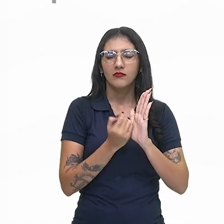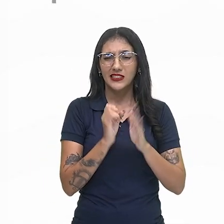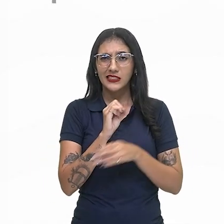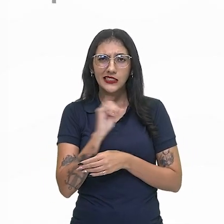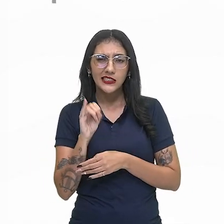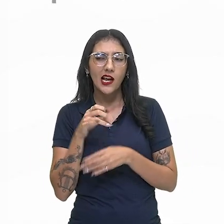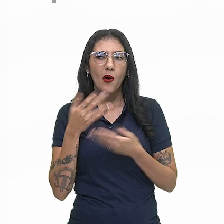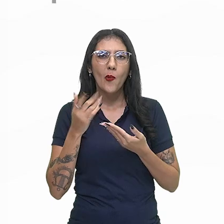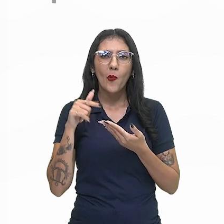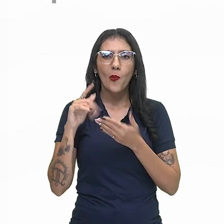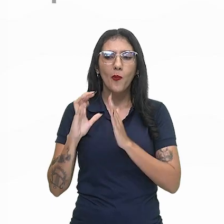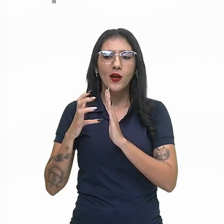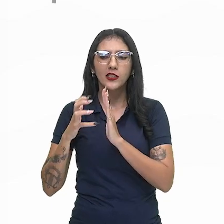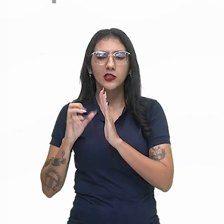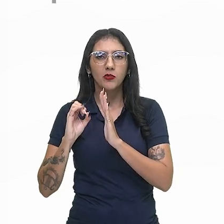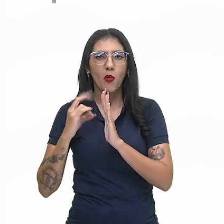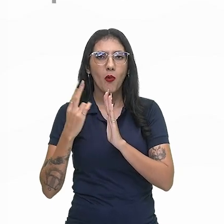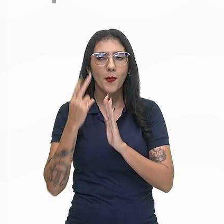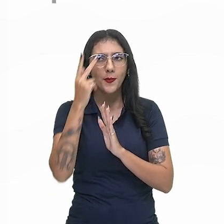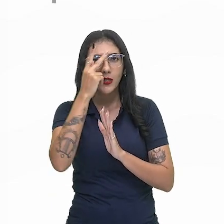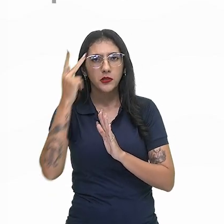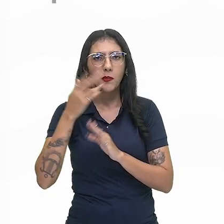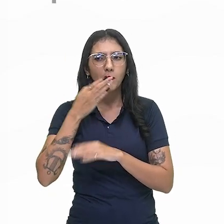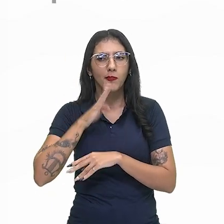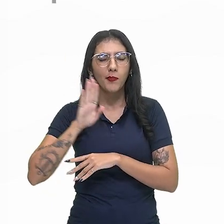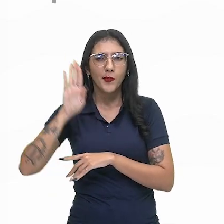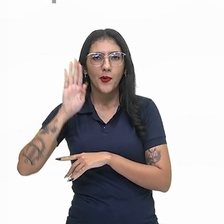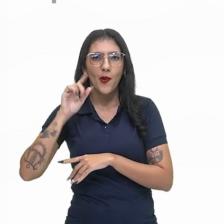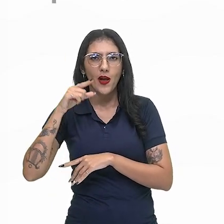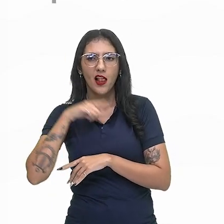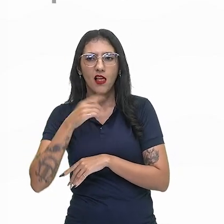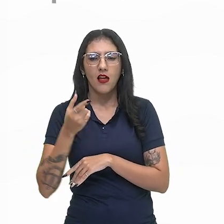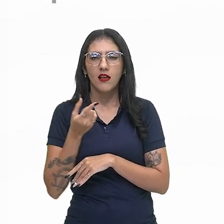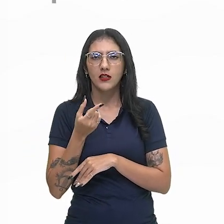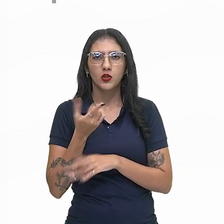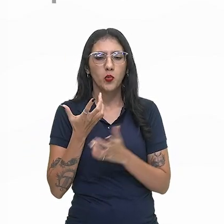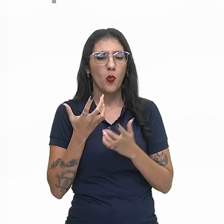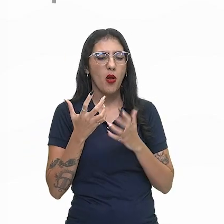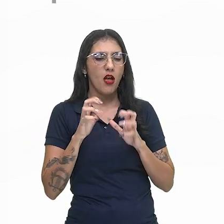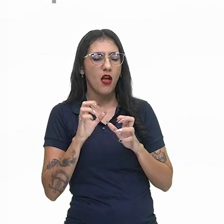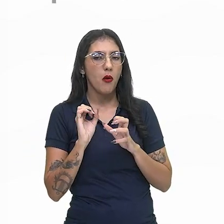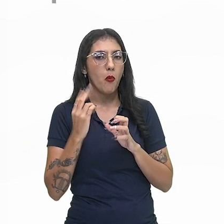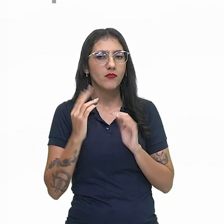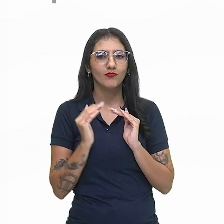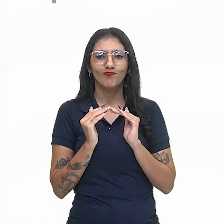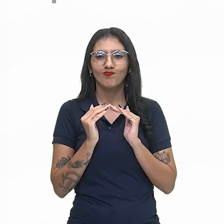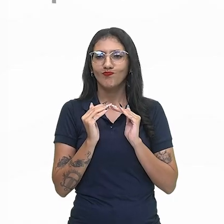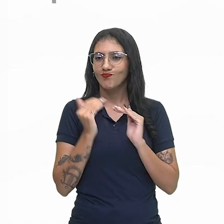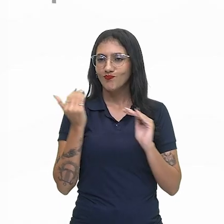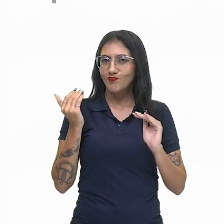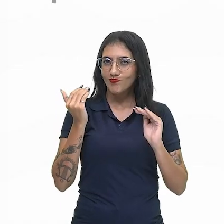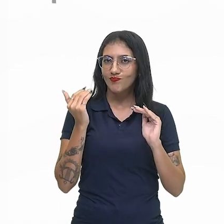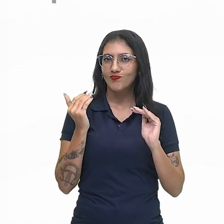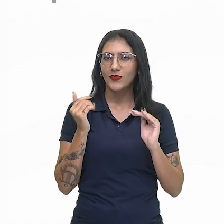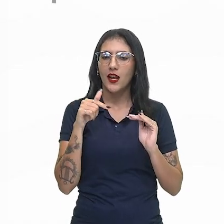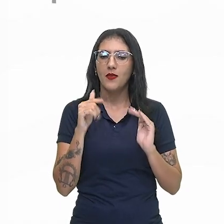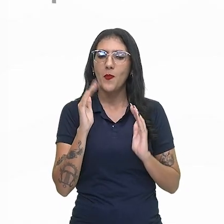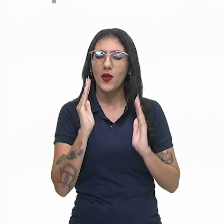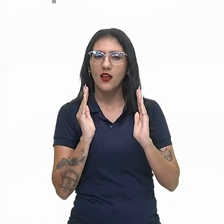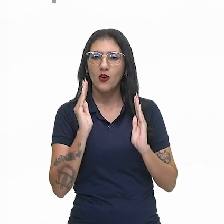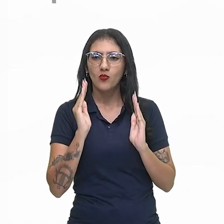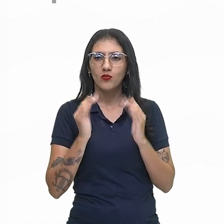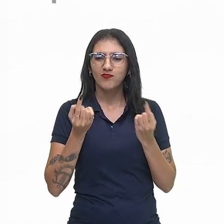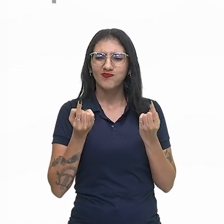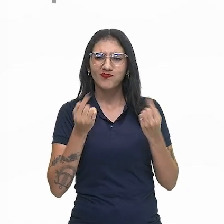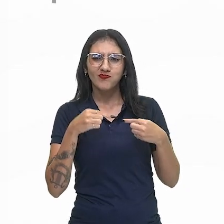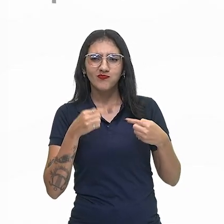político, se algum candidato fugir a esta regra dentro da disputa pelo poder,